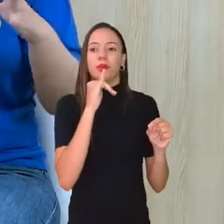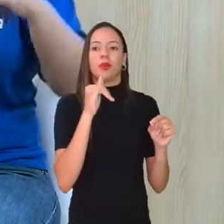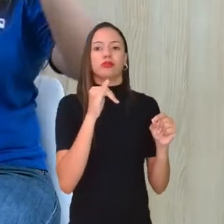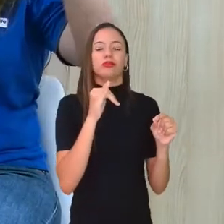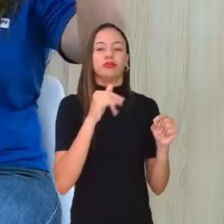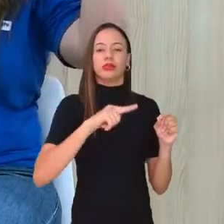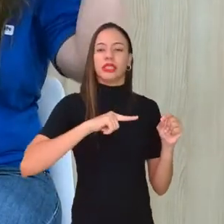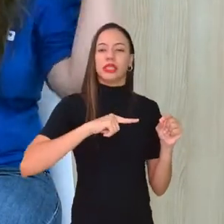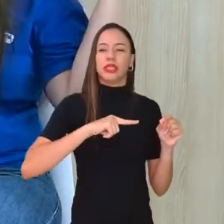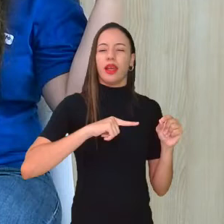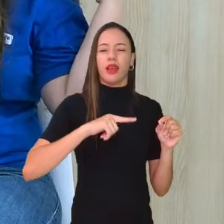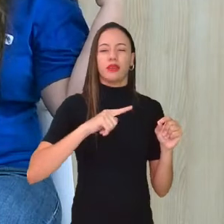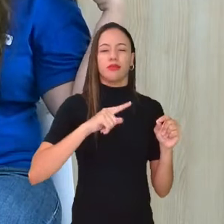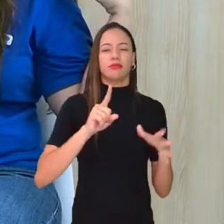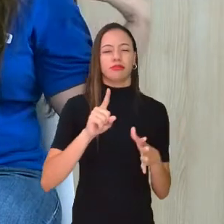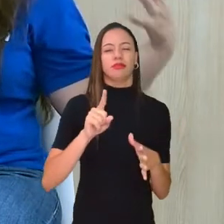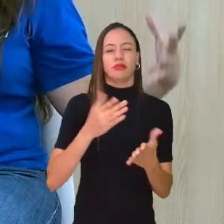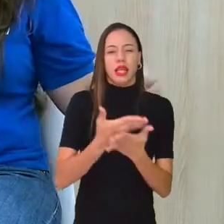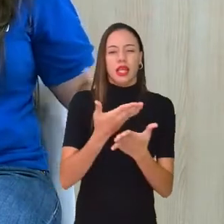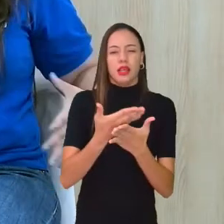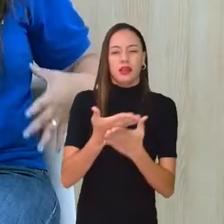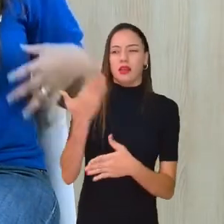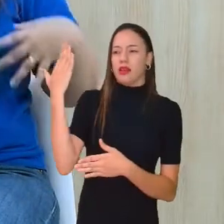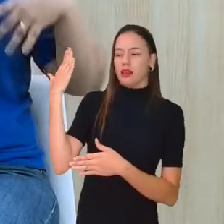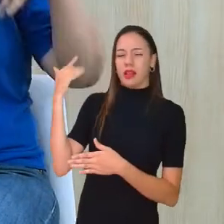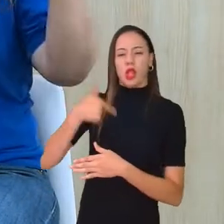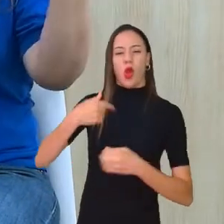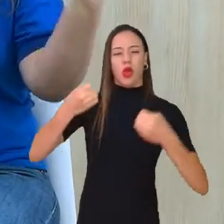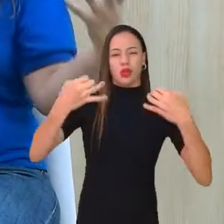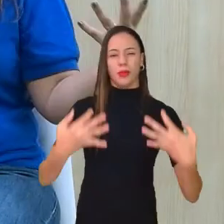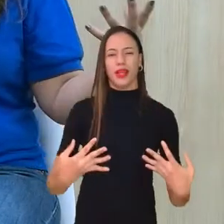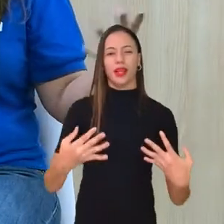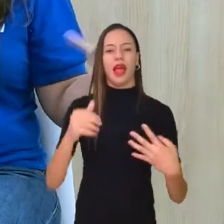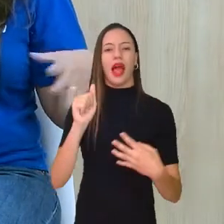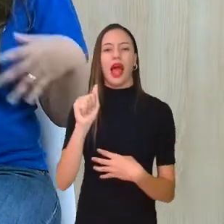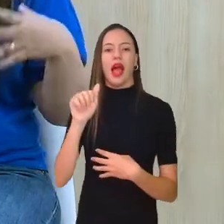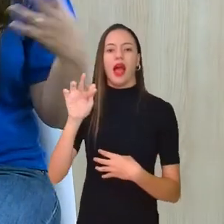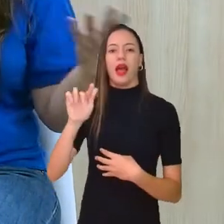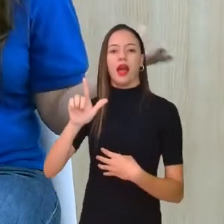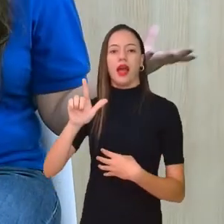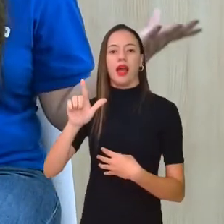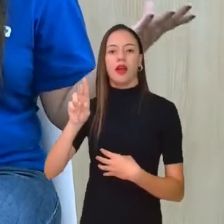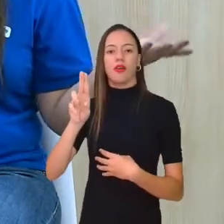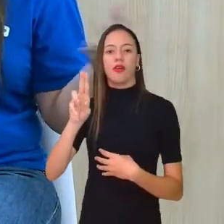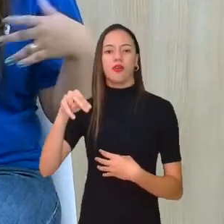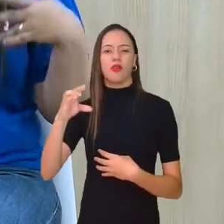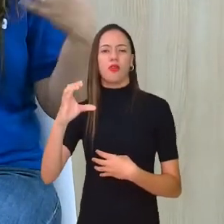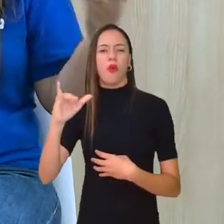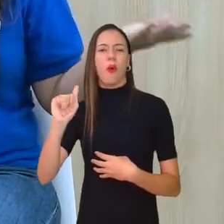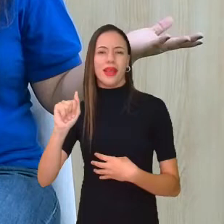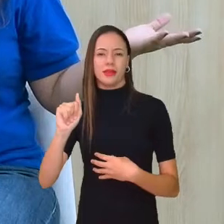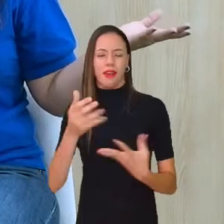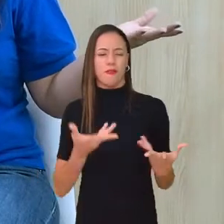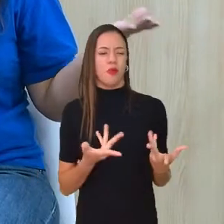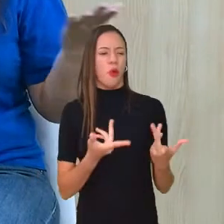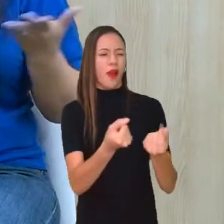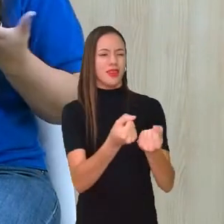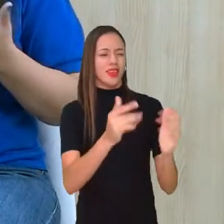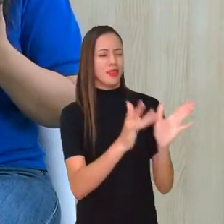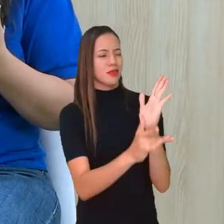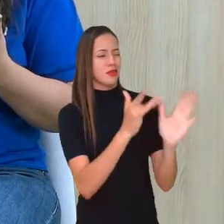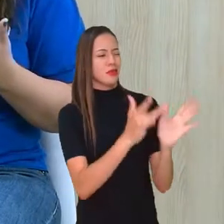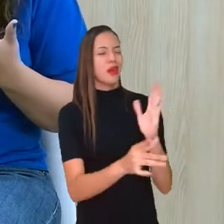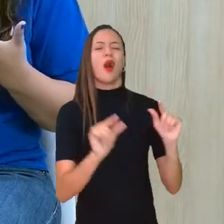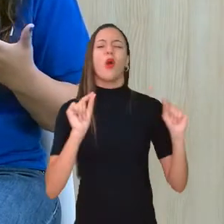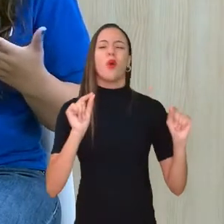que a gente falou lá no início da nossa aula, né, das nuvens, a fluência digital, e aí eles podem estar se perguntando, mas o que é fluência digital?